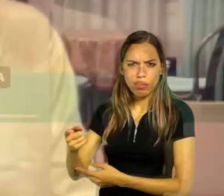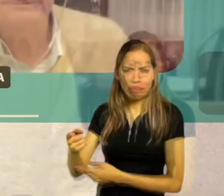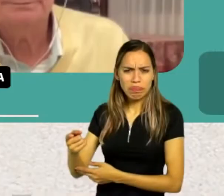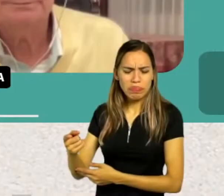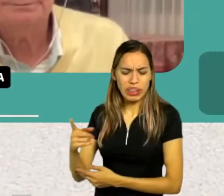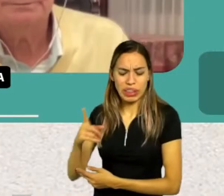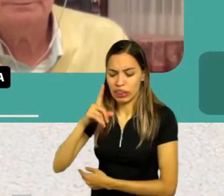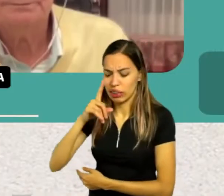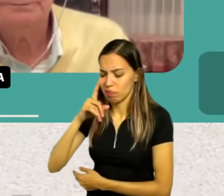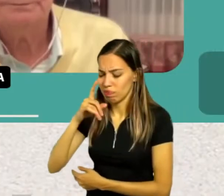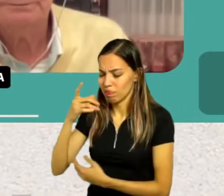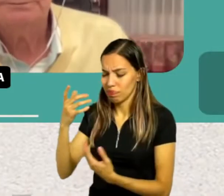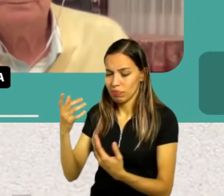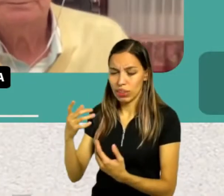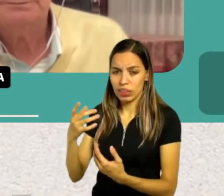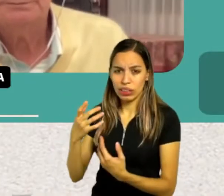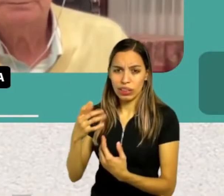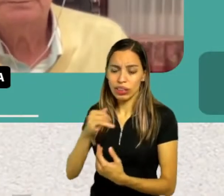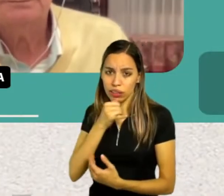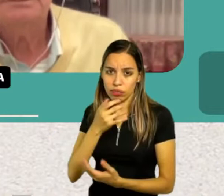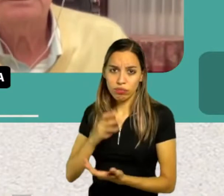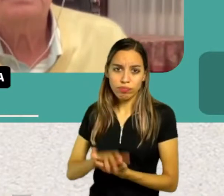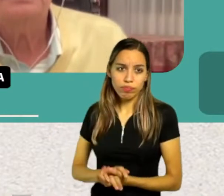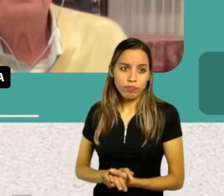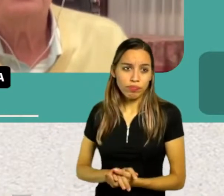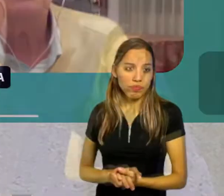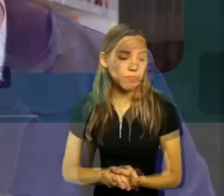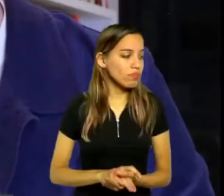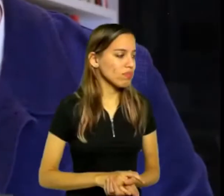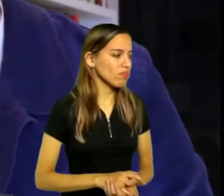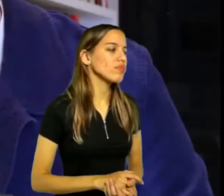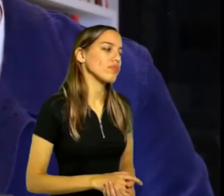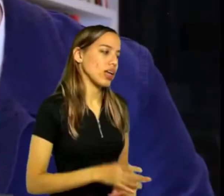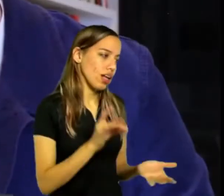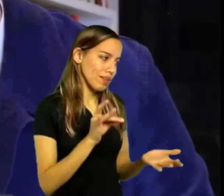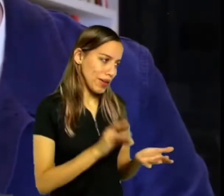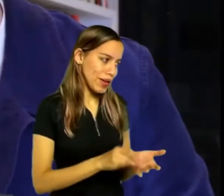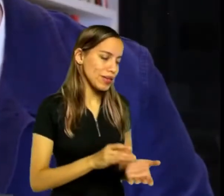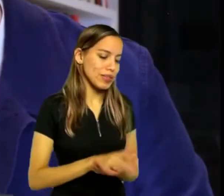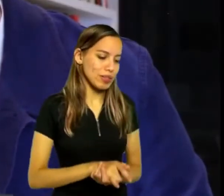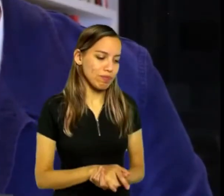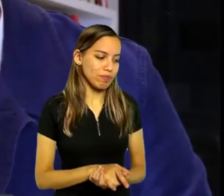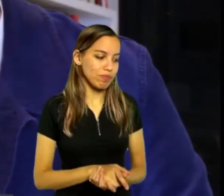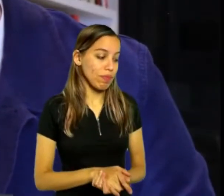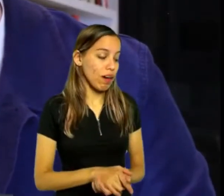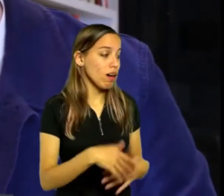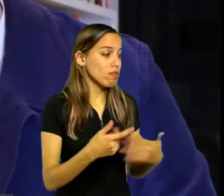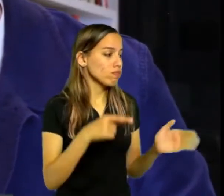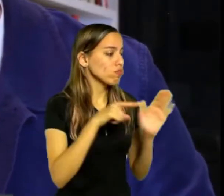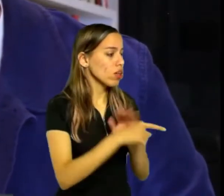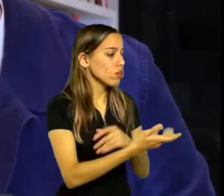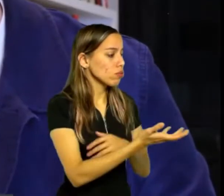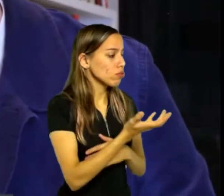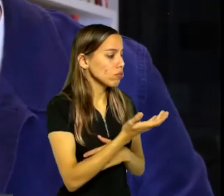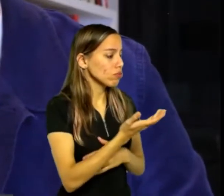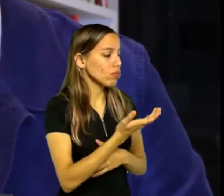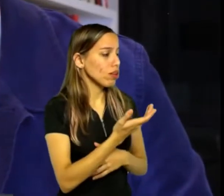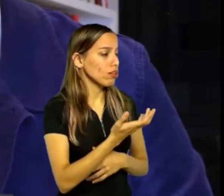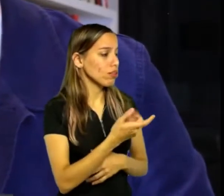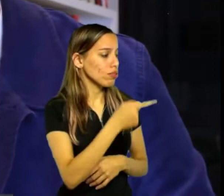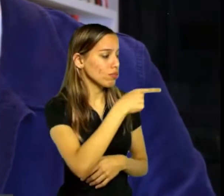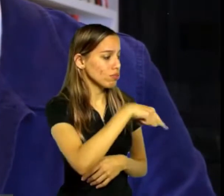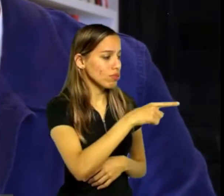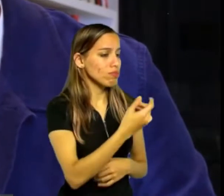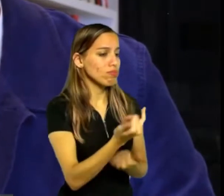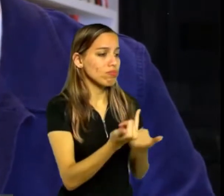Não, sem dúvida. Aqui, Trauz, eu queria que você falasse um pouco da sua profissão, a